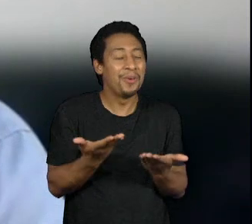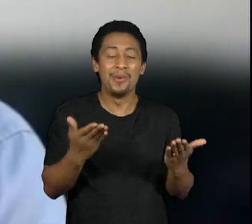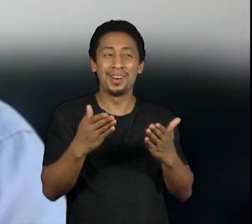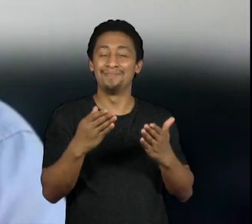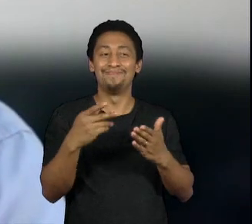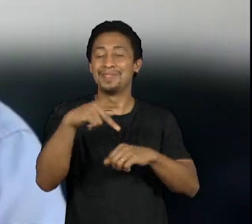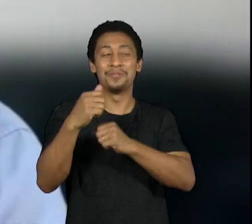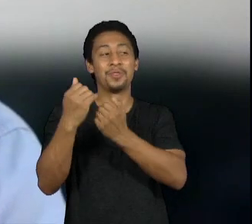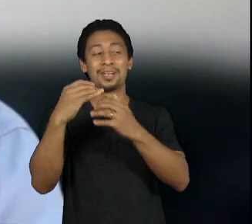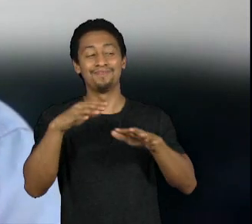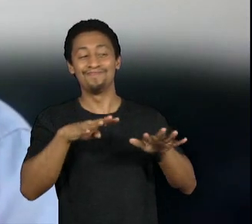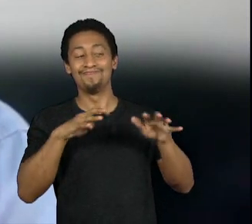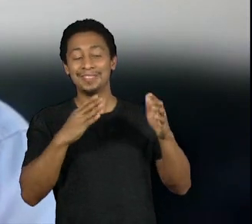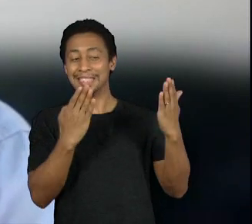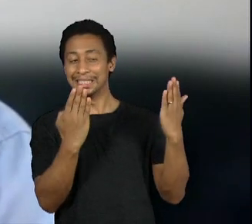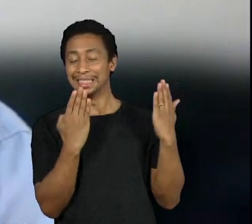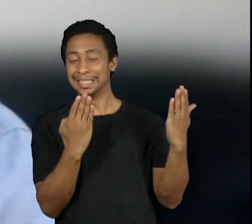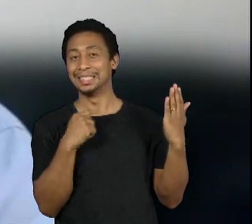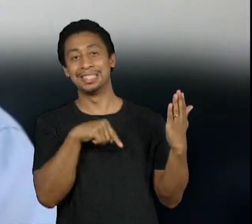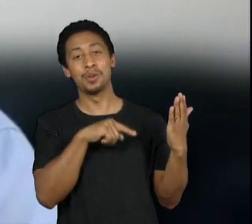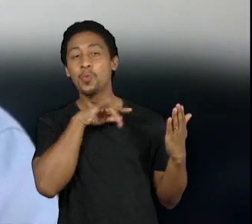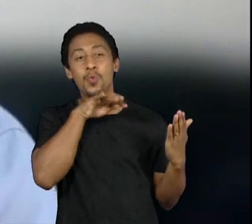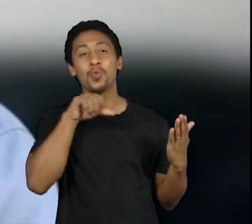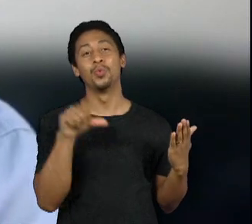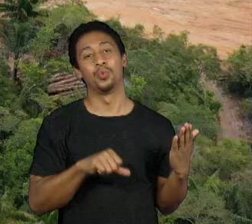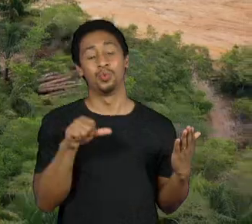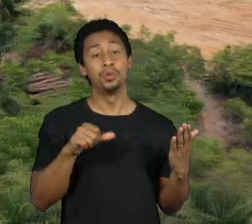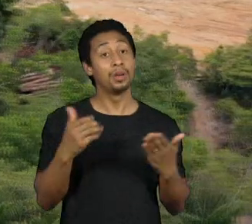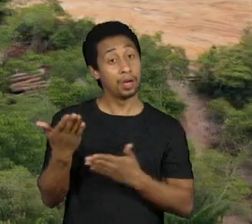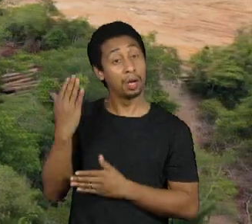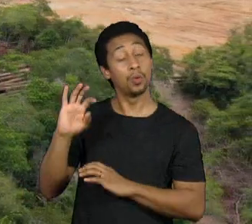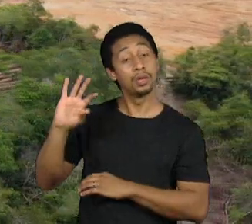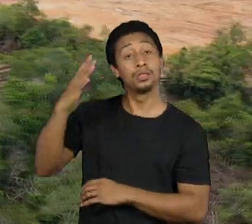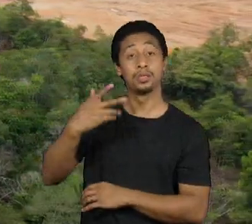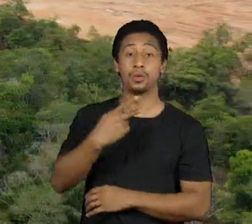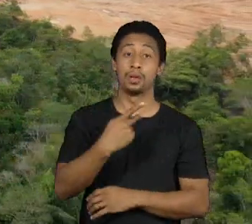o Brasil tem hoje, que nós vimos isso na COP26.